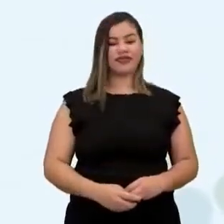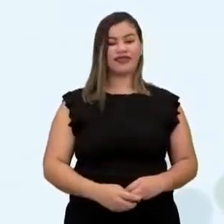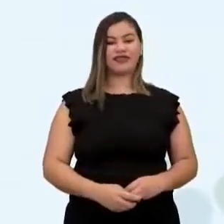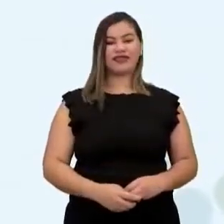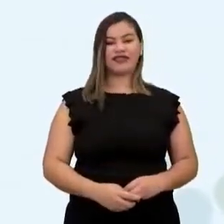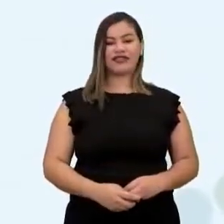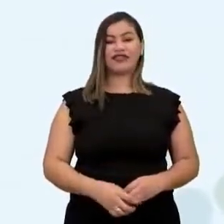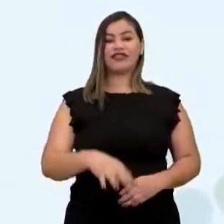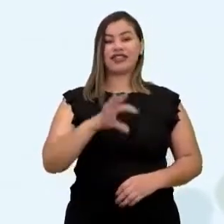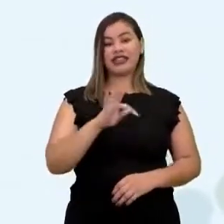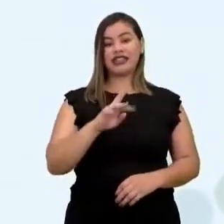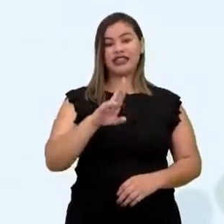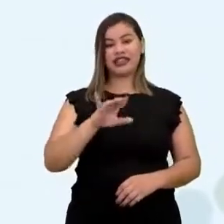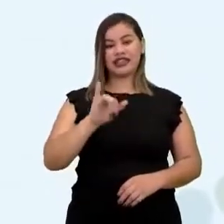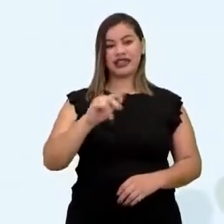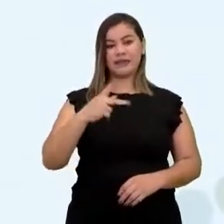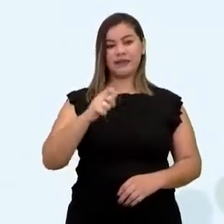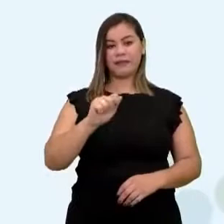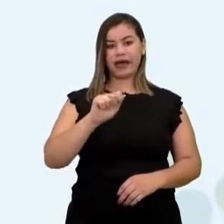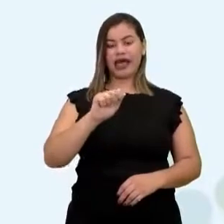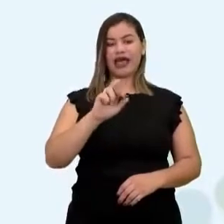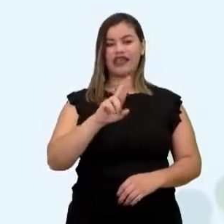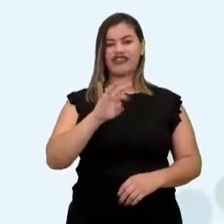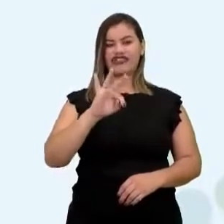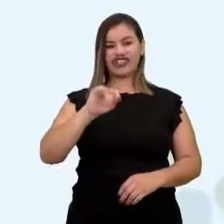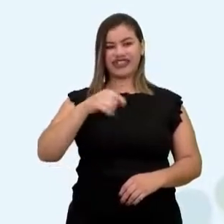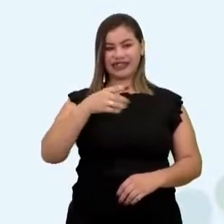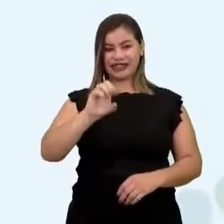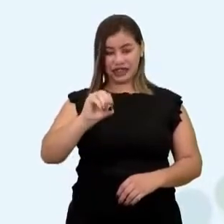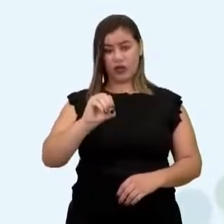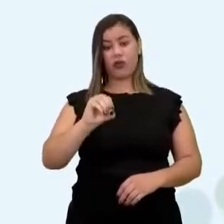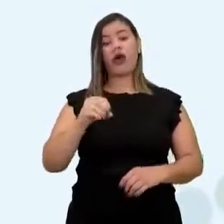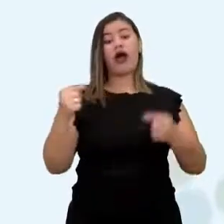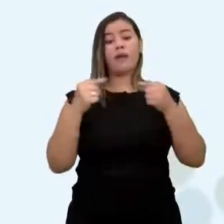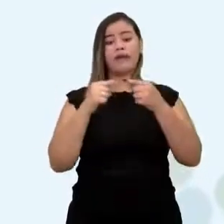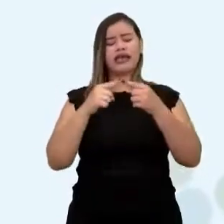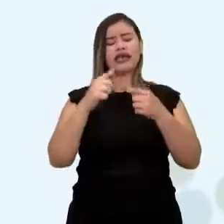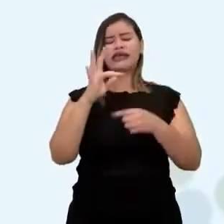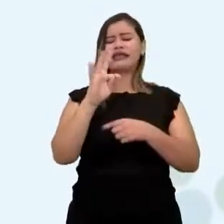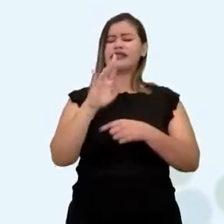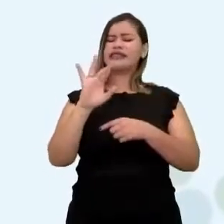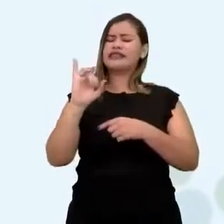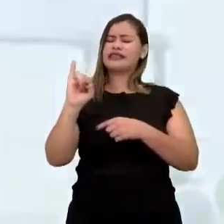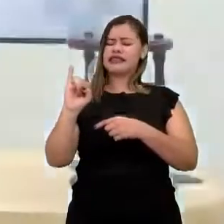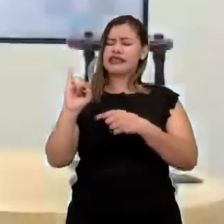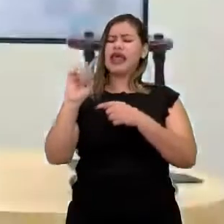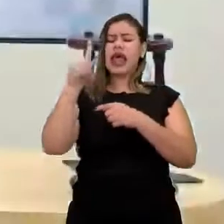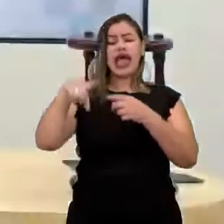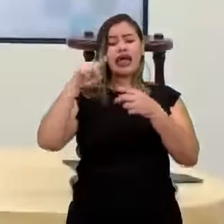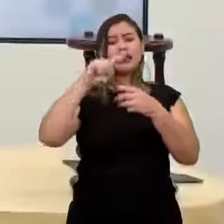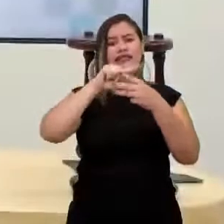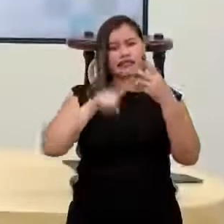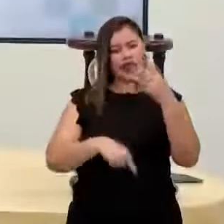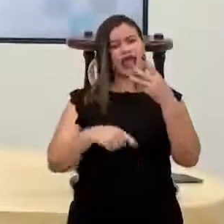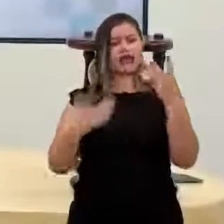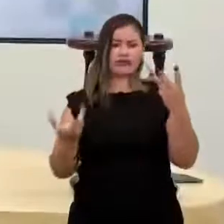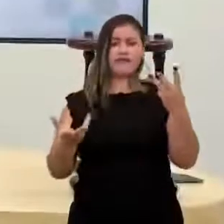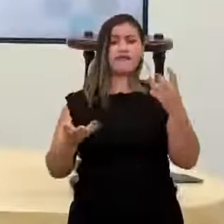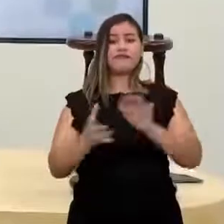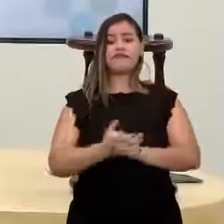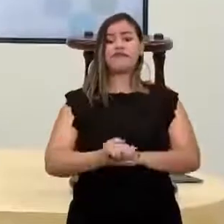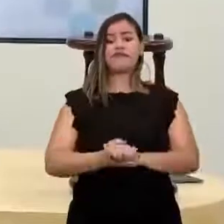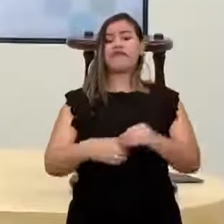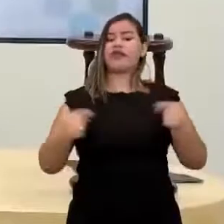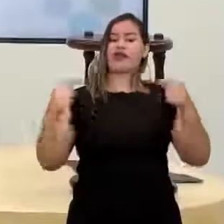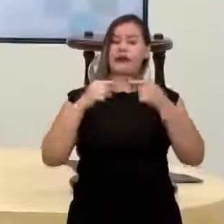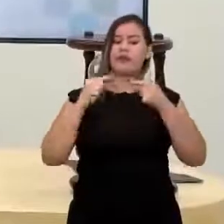tripartição. Tripartição lembra o quê? 3, né? 3 partes. Tripartição. Esse é o nome do nosso